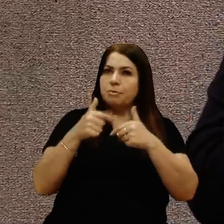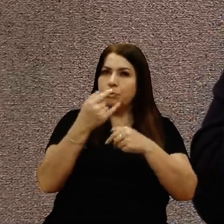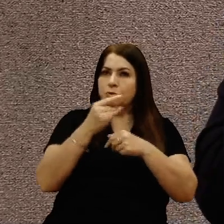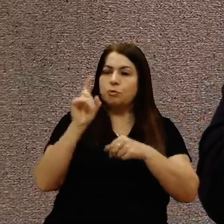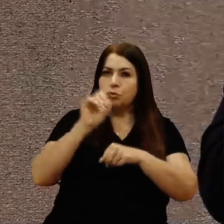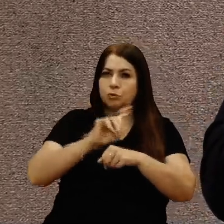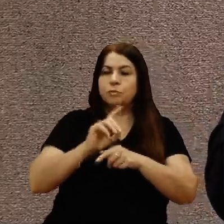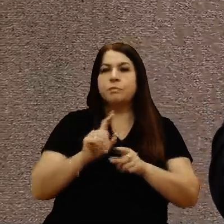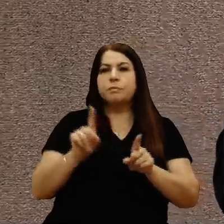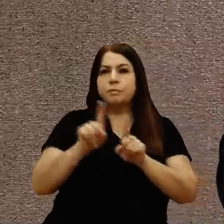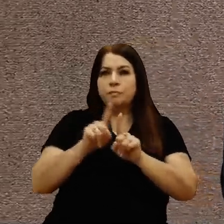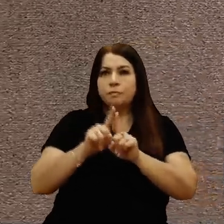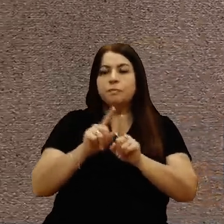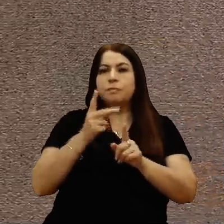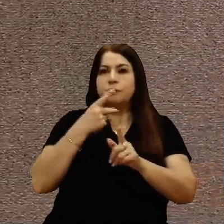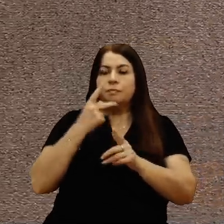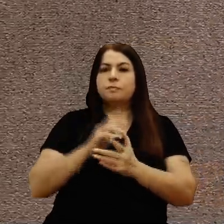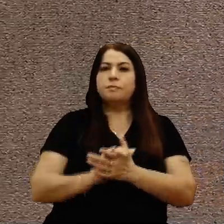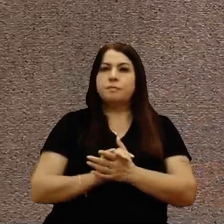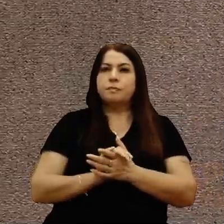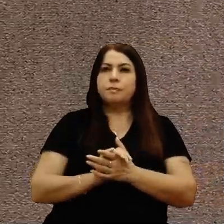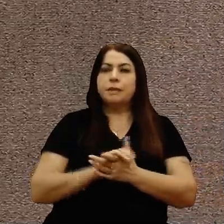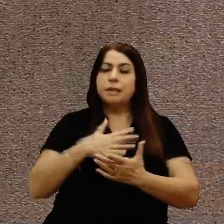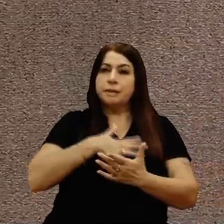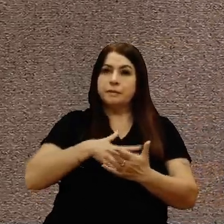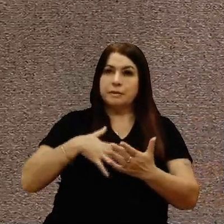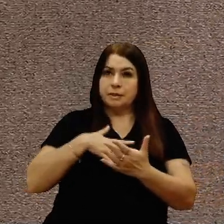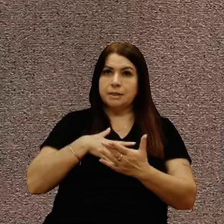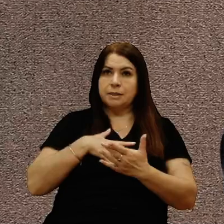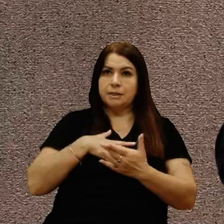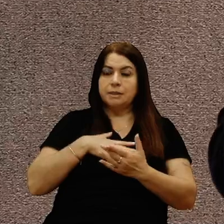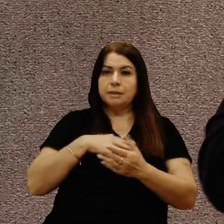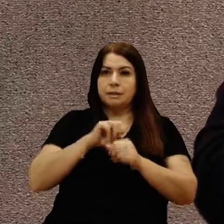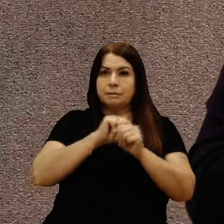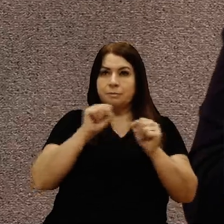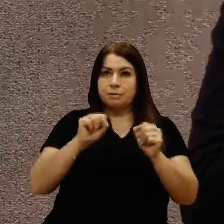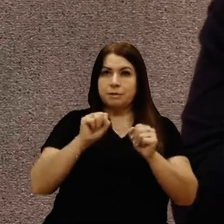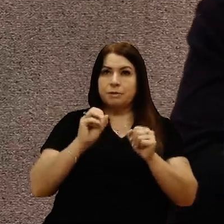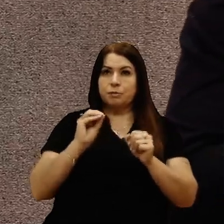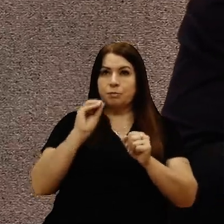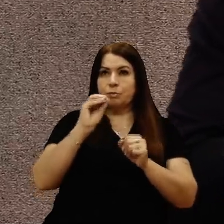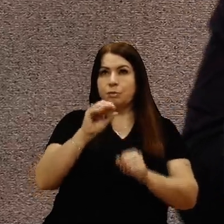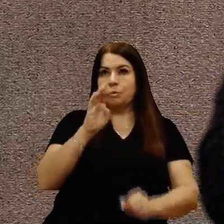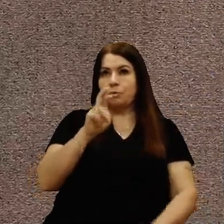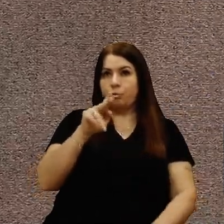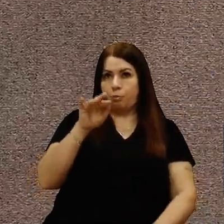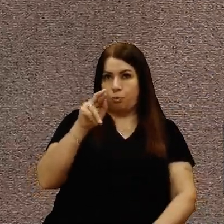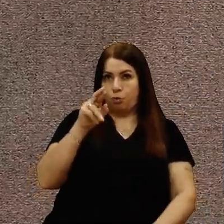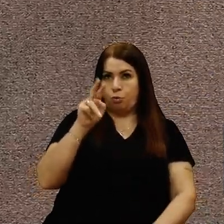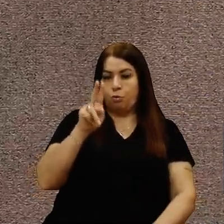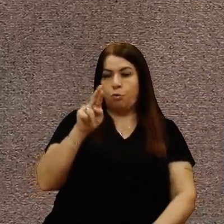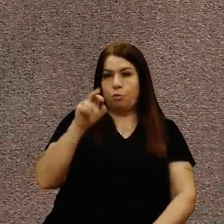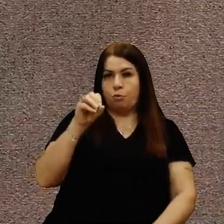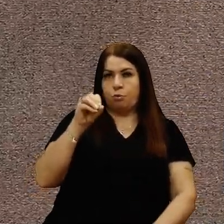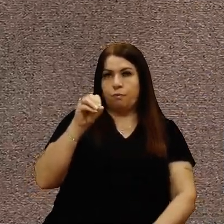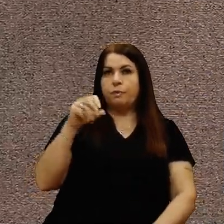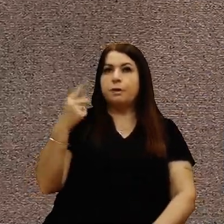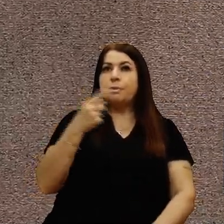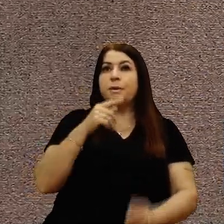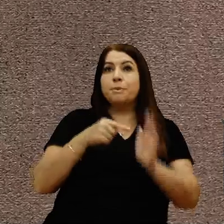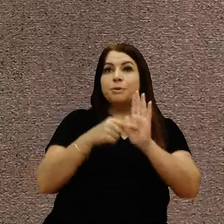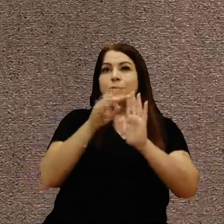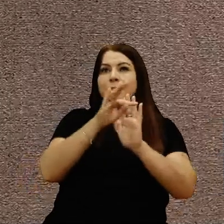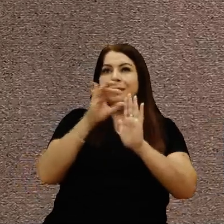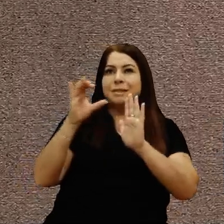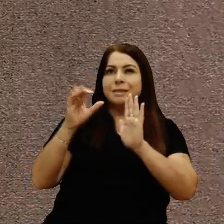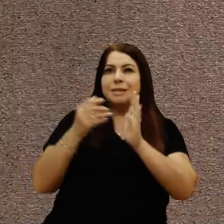últimos dias. Também mencionar, presidente, a satisfação que eu recebi essa manhã de ver uma postagem do meu amigo Bruno Lopes, que apresentou o seu TCC e,